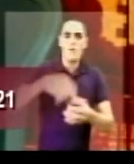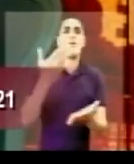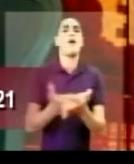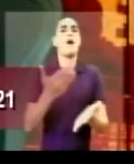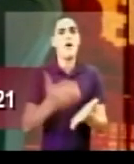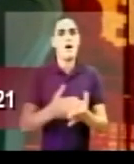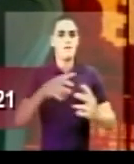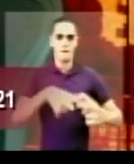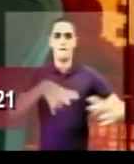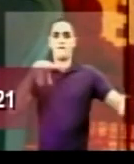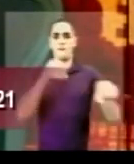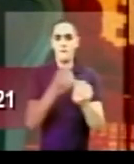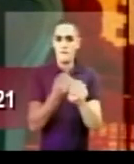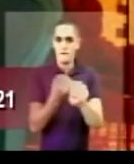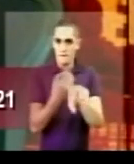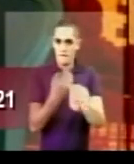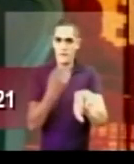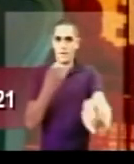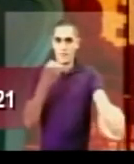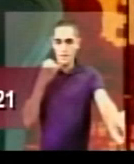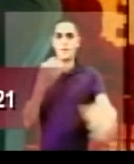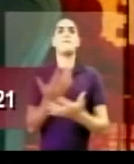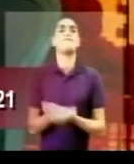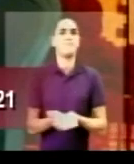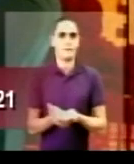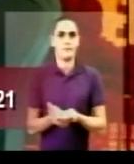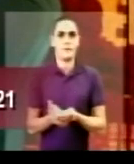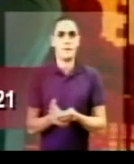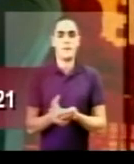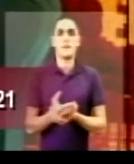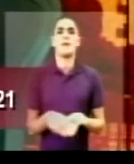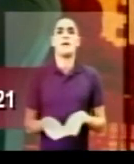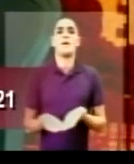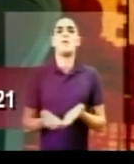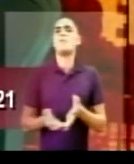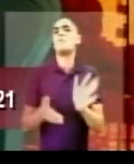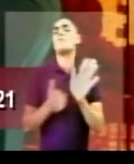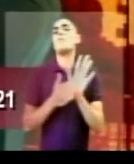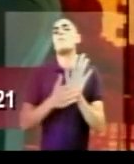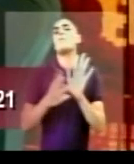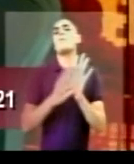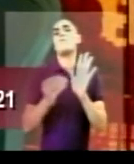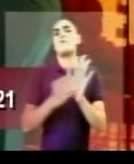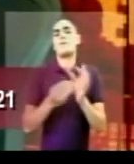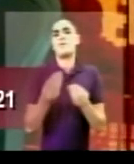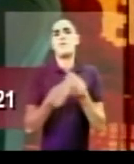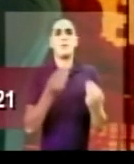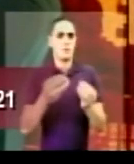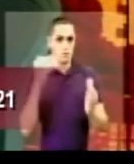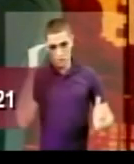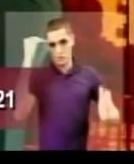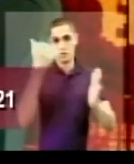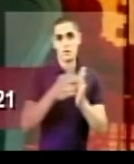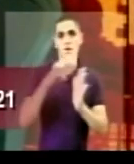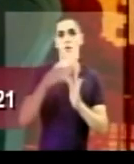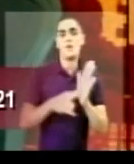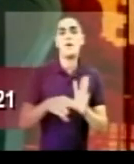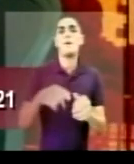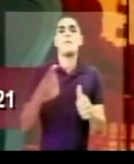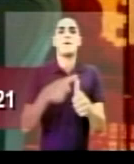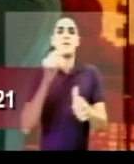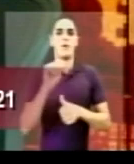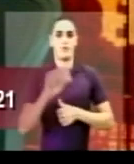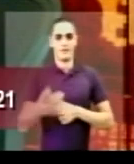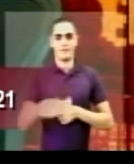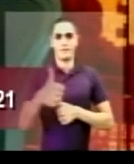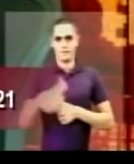Esse modelo, num primeiro momento, adotará critérios para avaliação e diagnóstico da situação